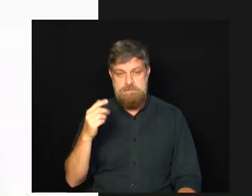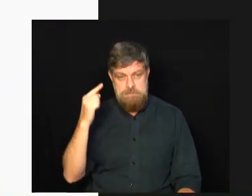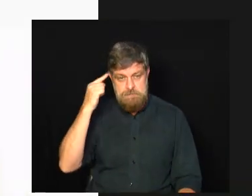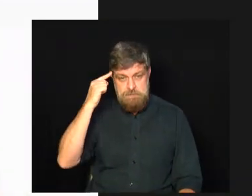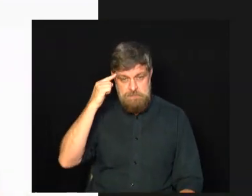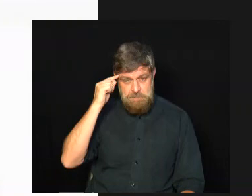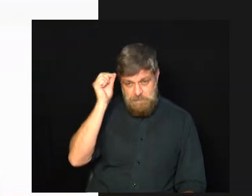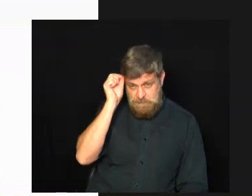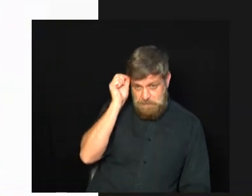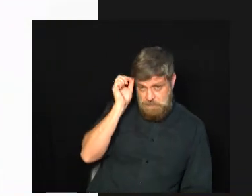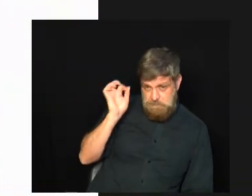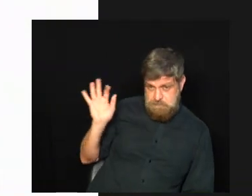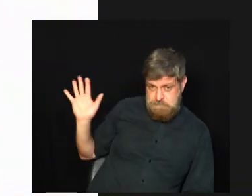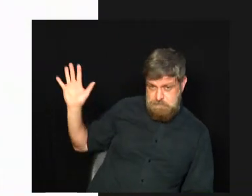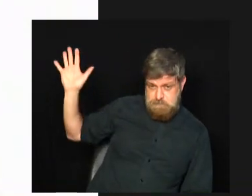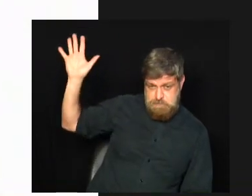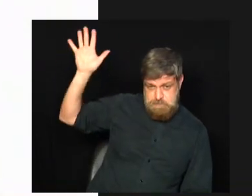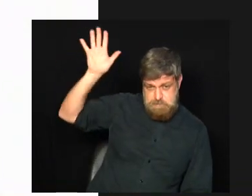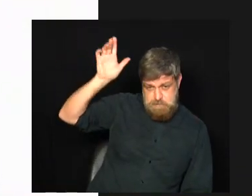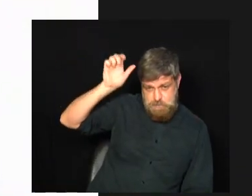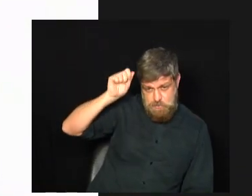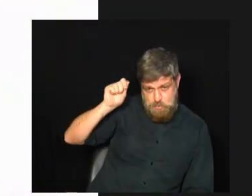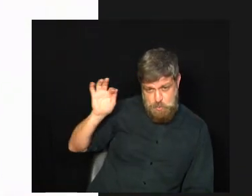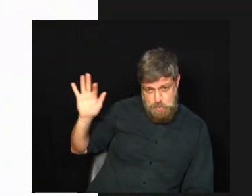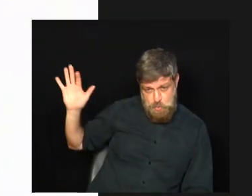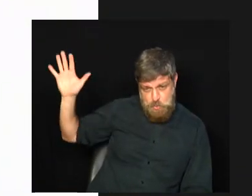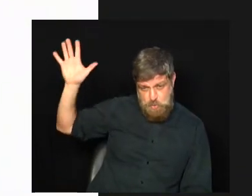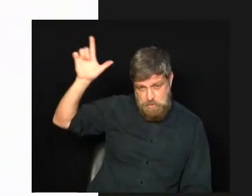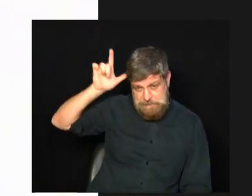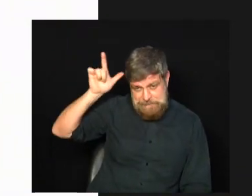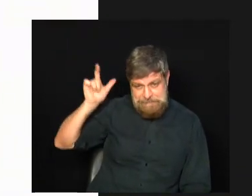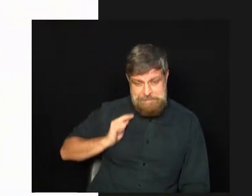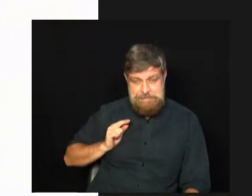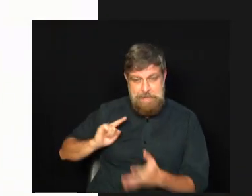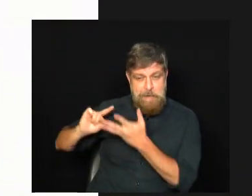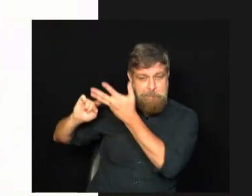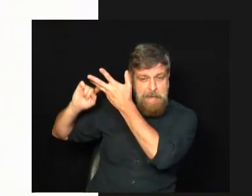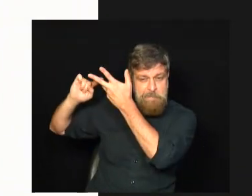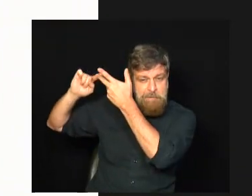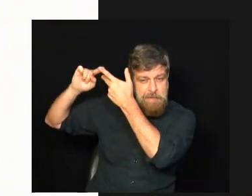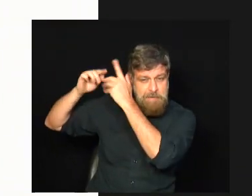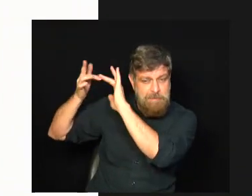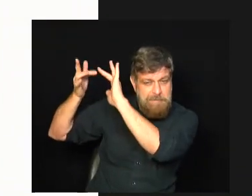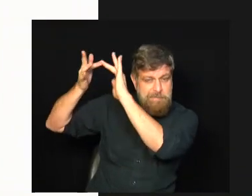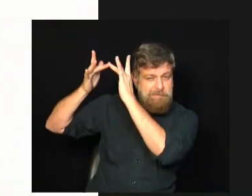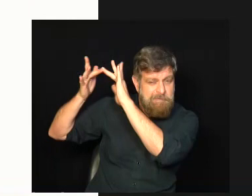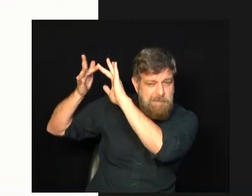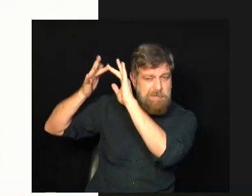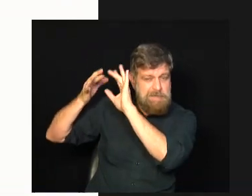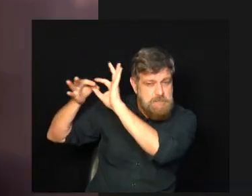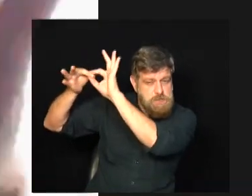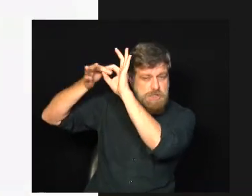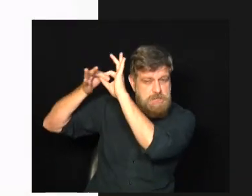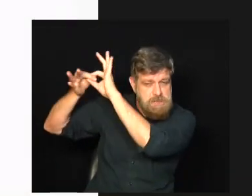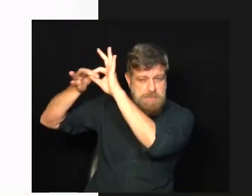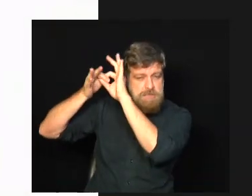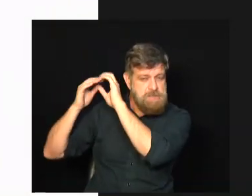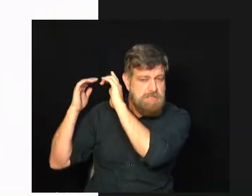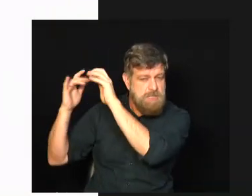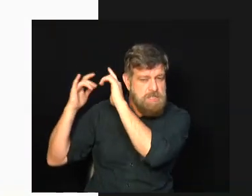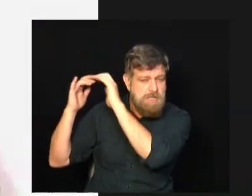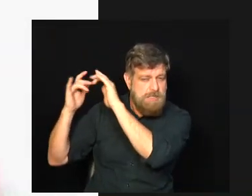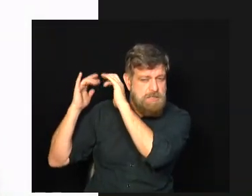do imaginário, eu estou construindo as conexões cerebrais. Ficam